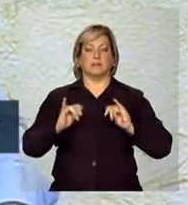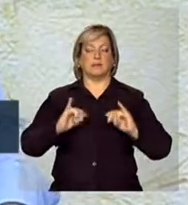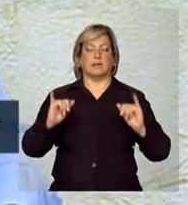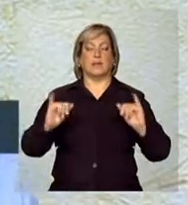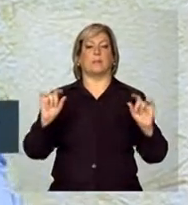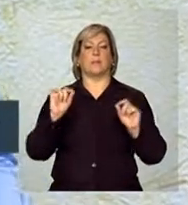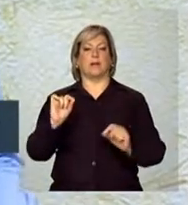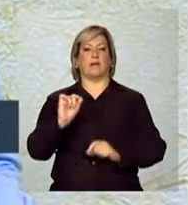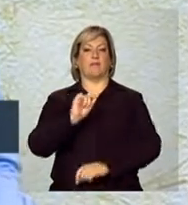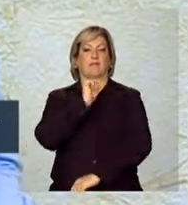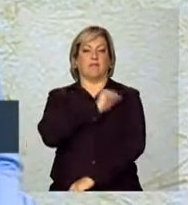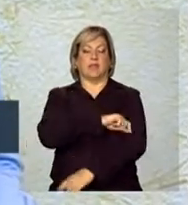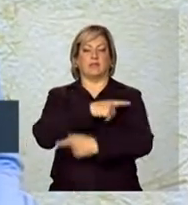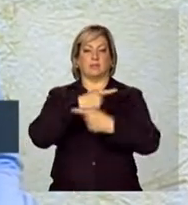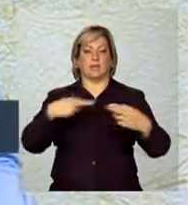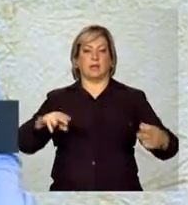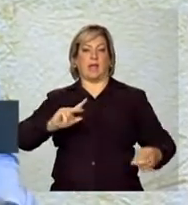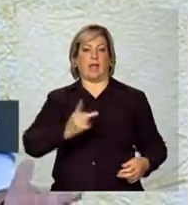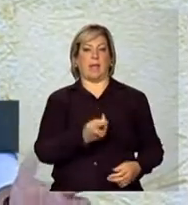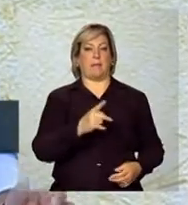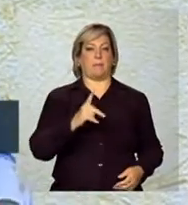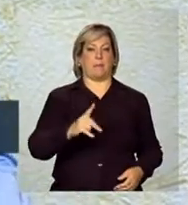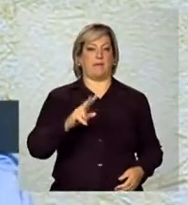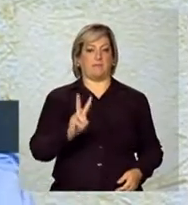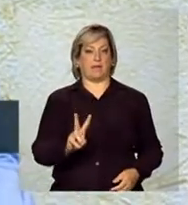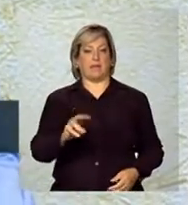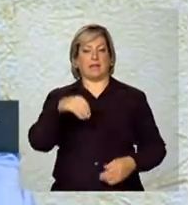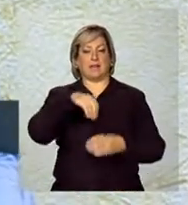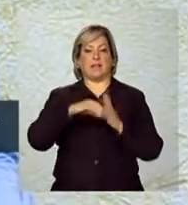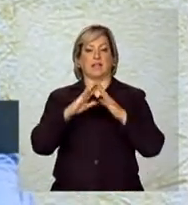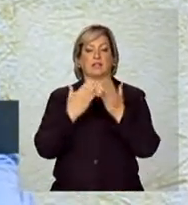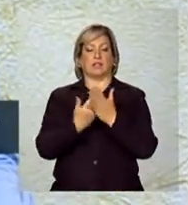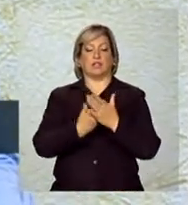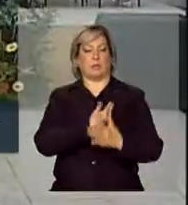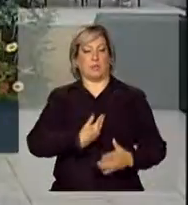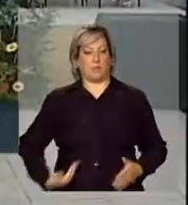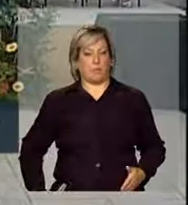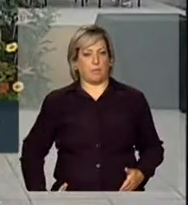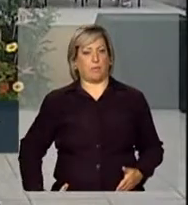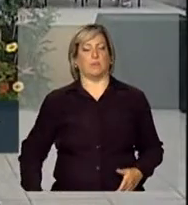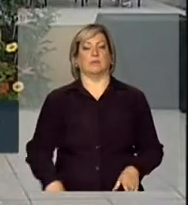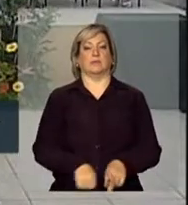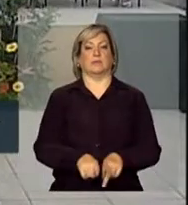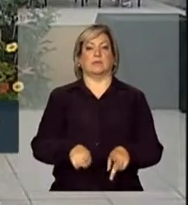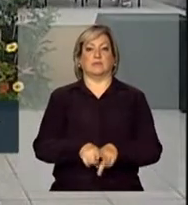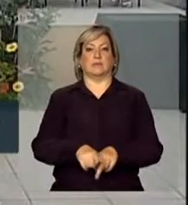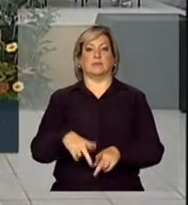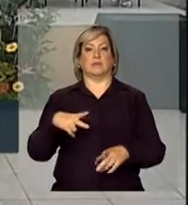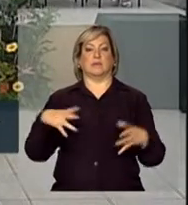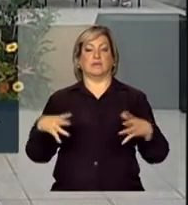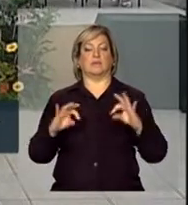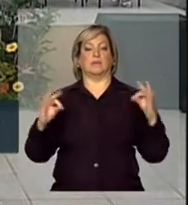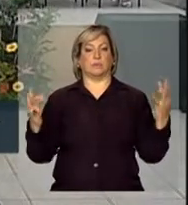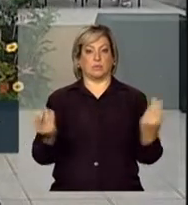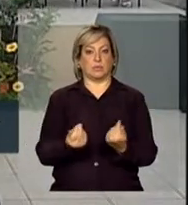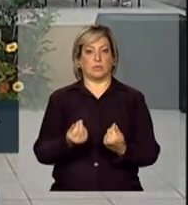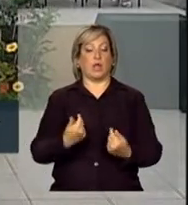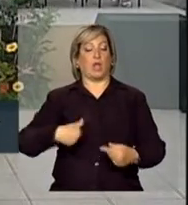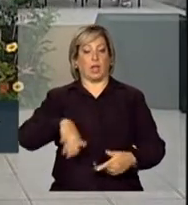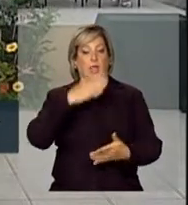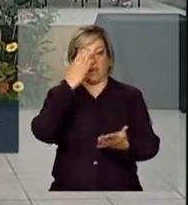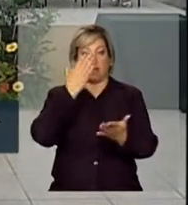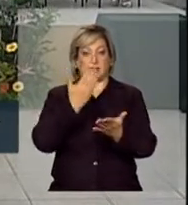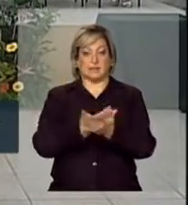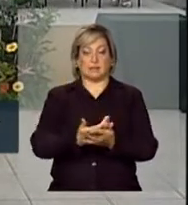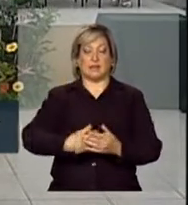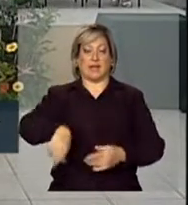nas escolas públicas do Distrito Federal e privadas então acreditamos que esse ambiente escolar